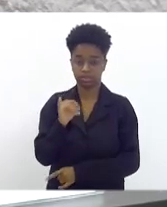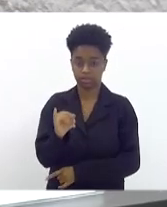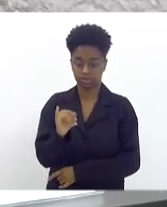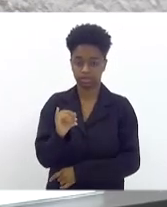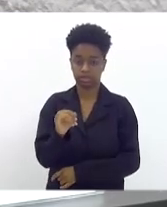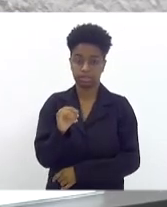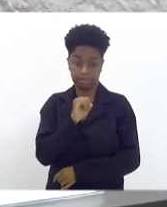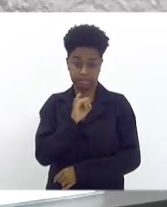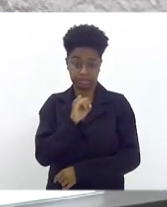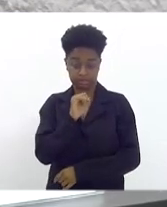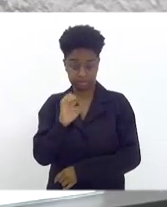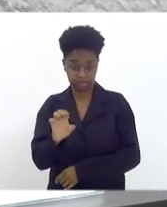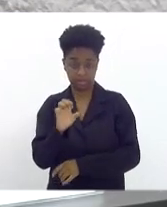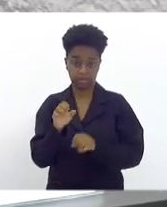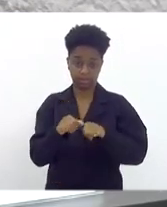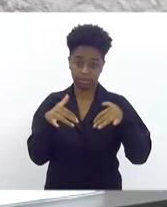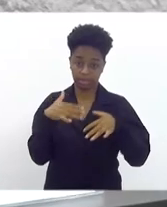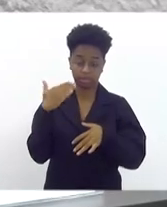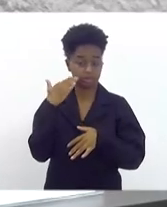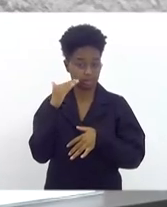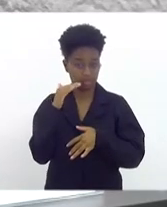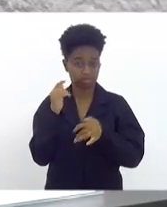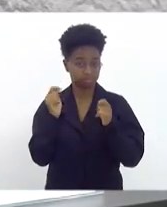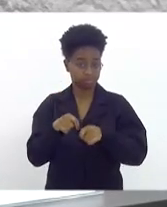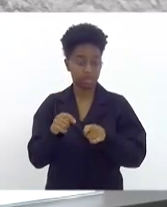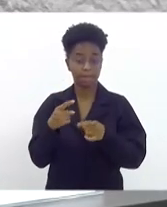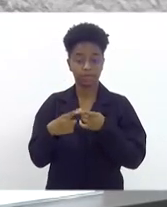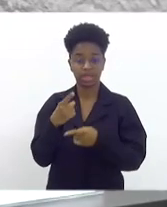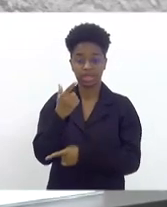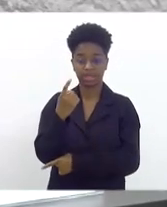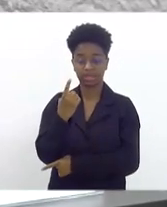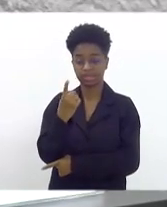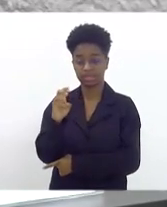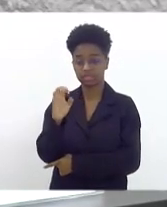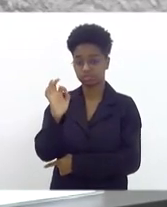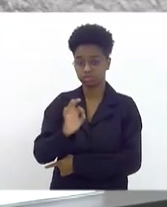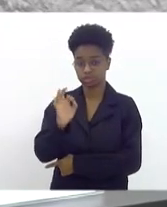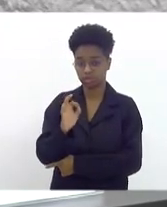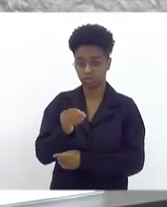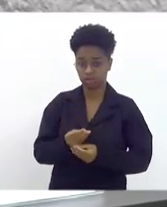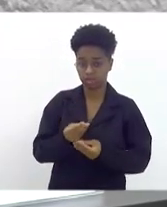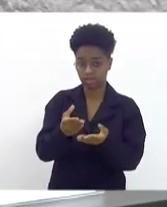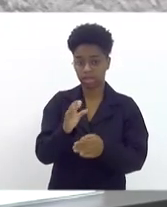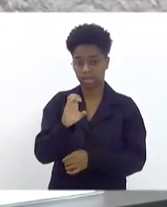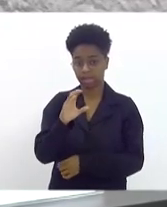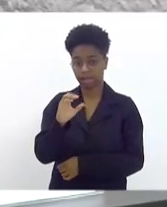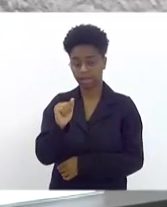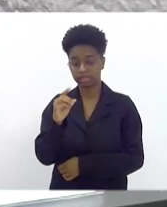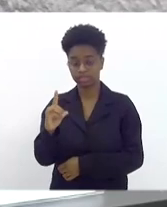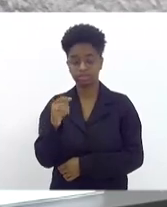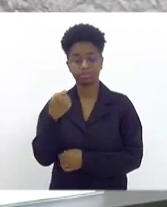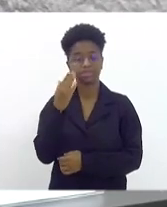se o plenário dela entender que é viável, esses 15% que fica com a ECAD, ver como é que eles gastam isso, administram